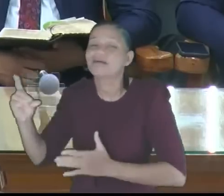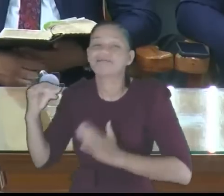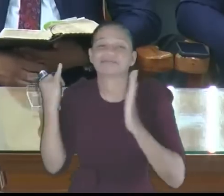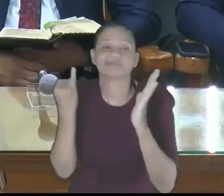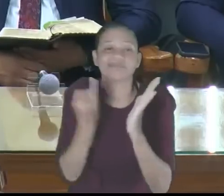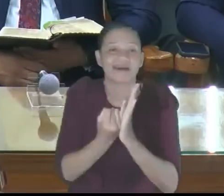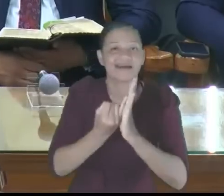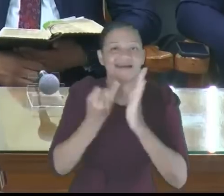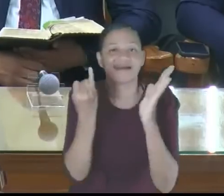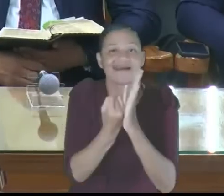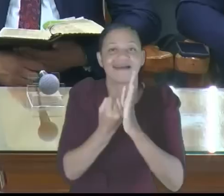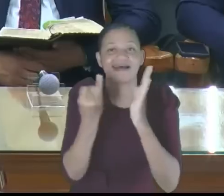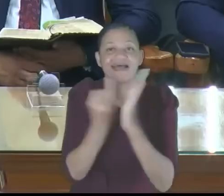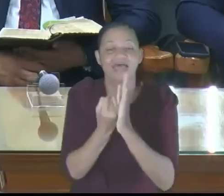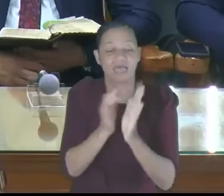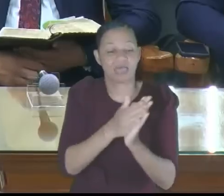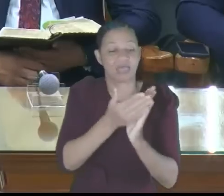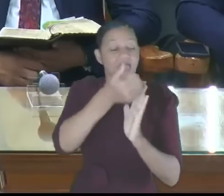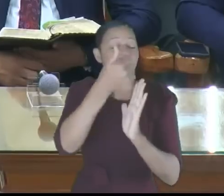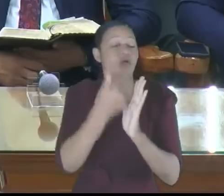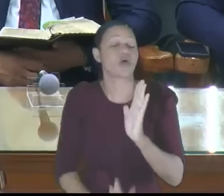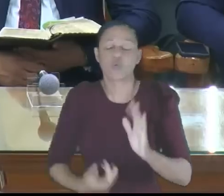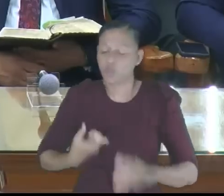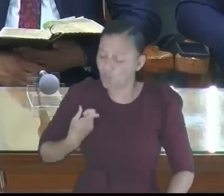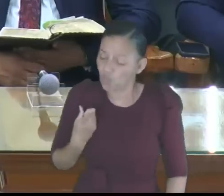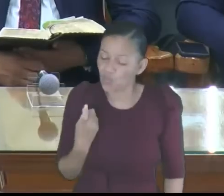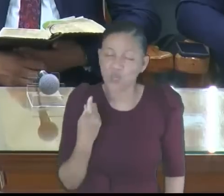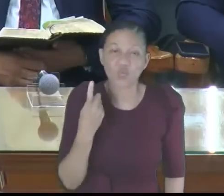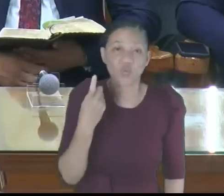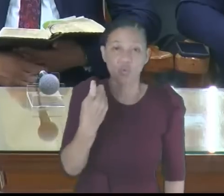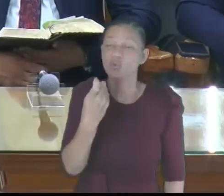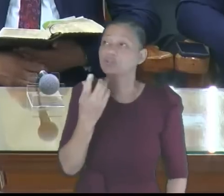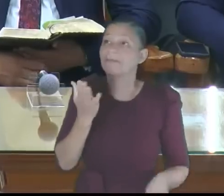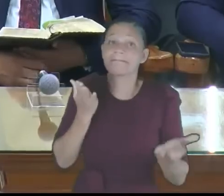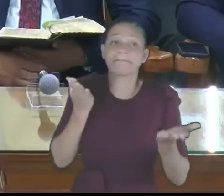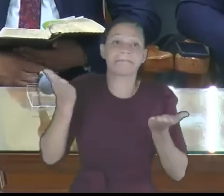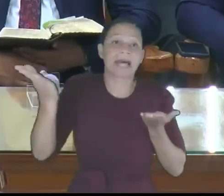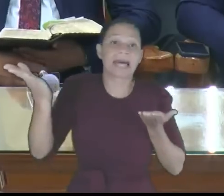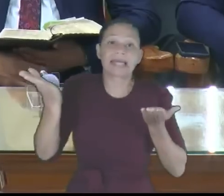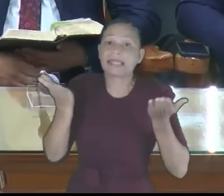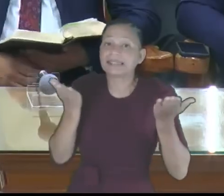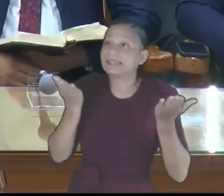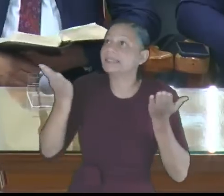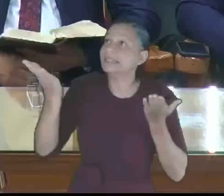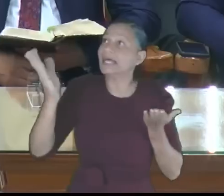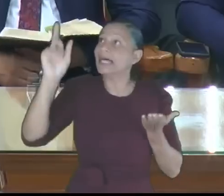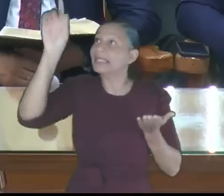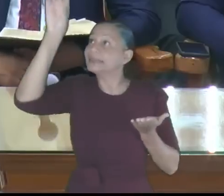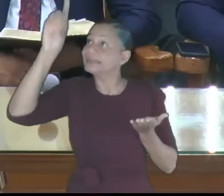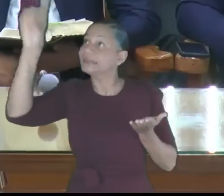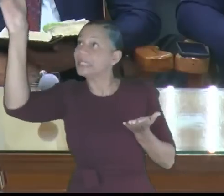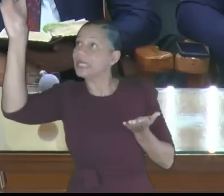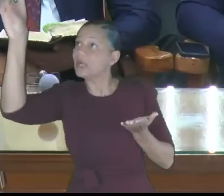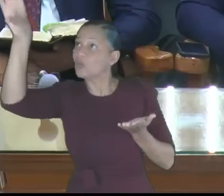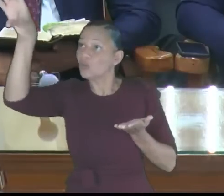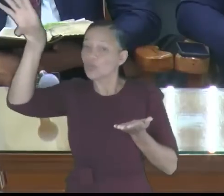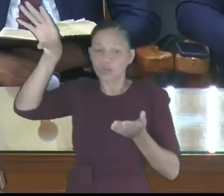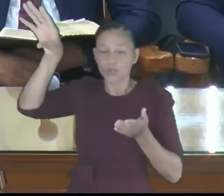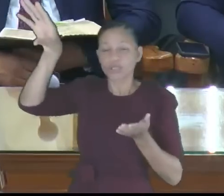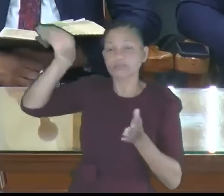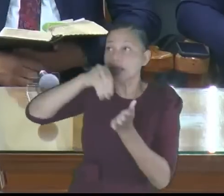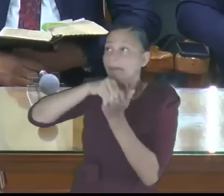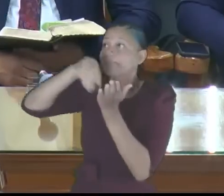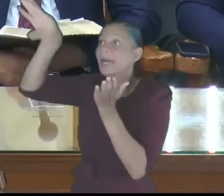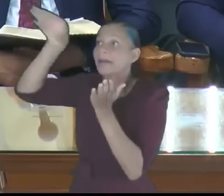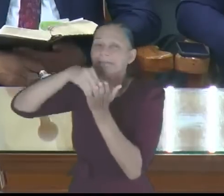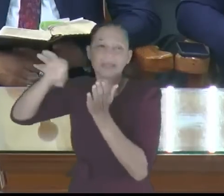intercedendo. A Bíblia diz que ele é o único mediador entre Deus e quem? E não tem outro, não tem Pedro, não tem João, não tem